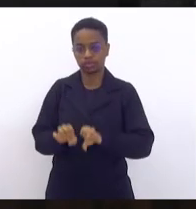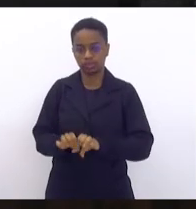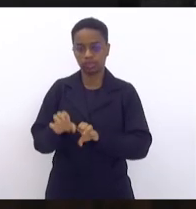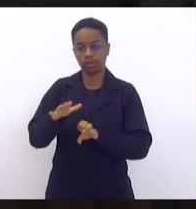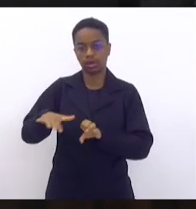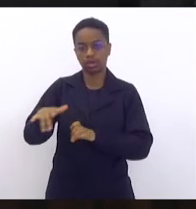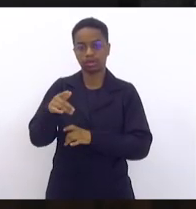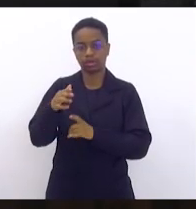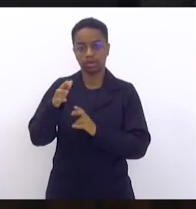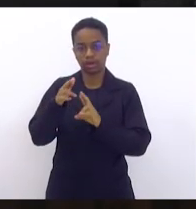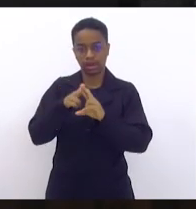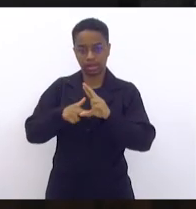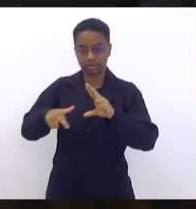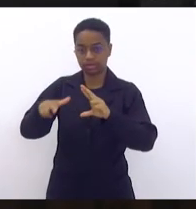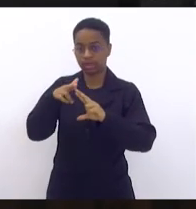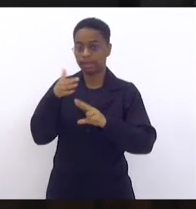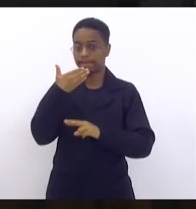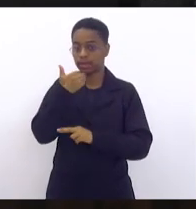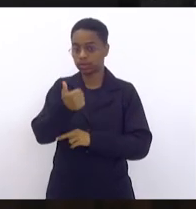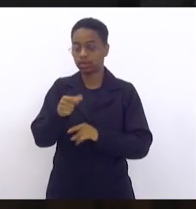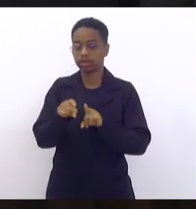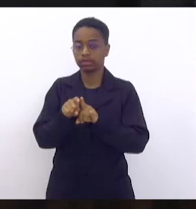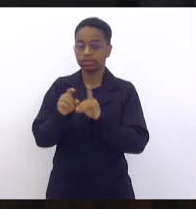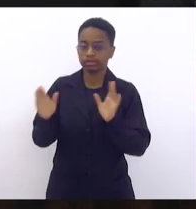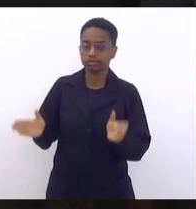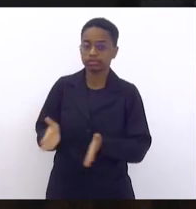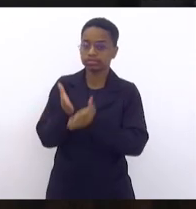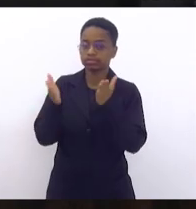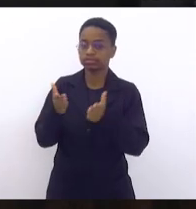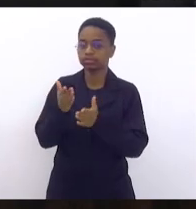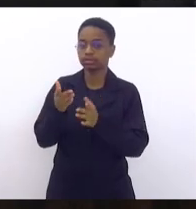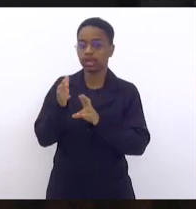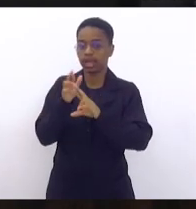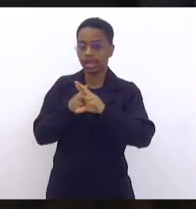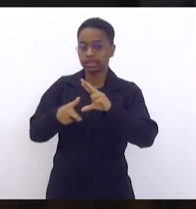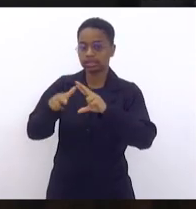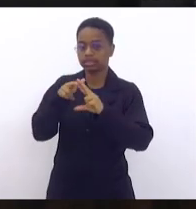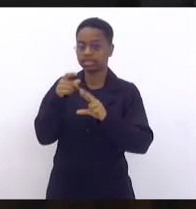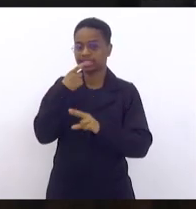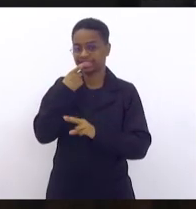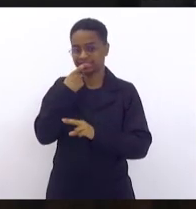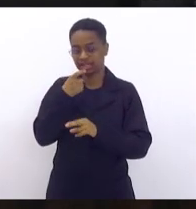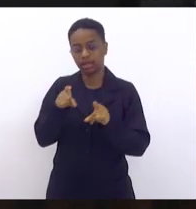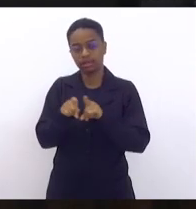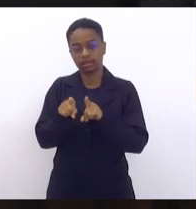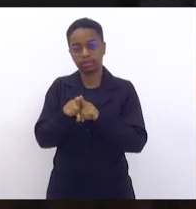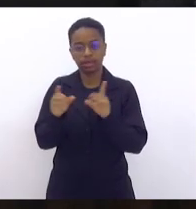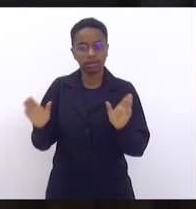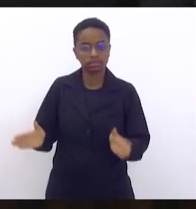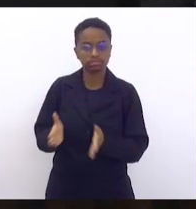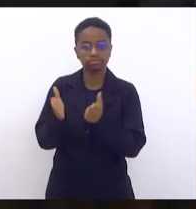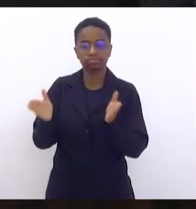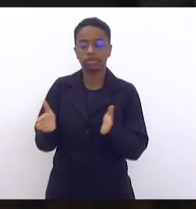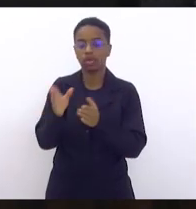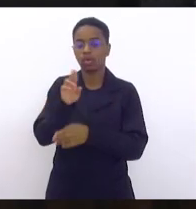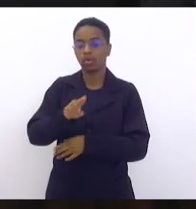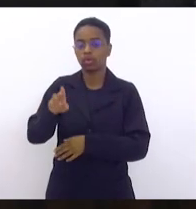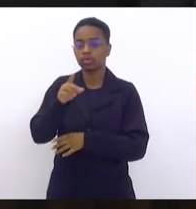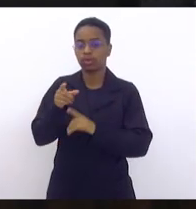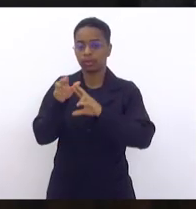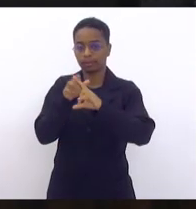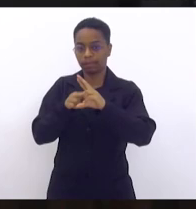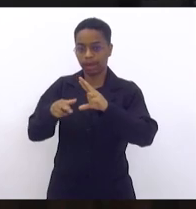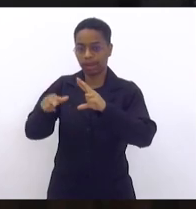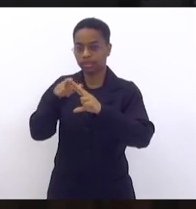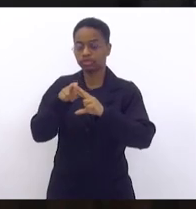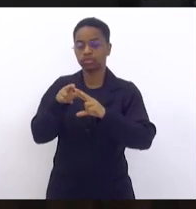mais eficiente e promover a reciclagem de plásticos Além disso incentivar o uso de plásticos reciclados